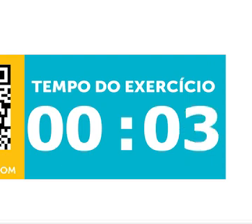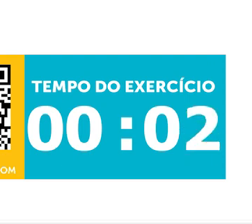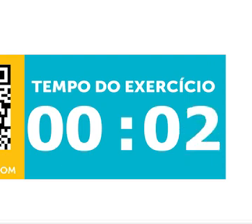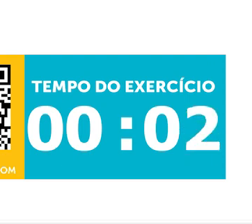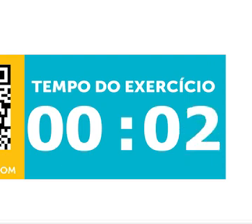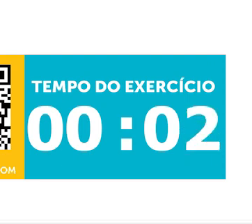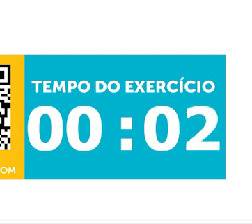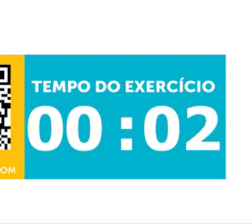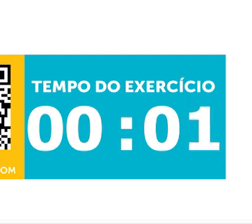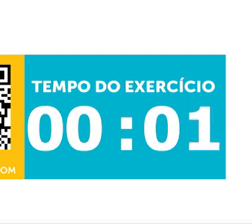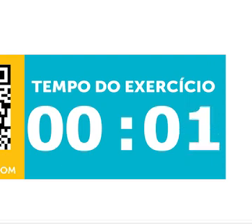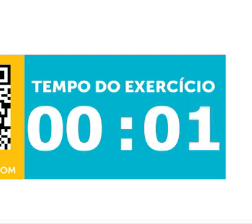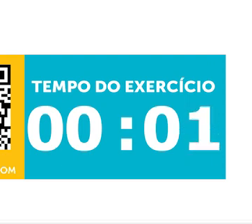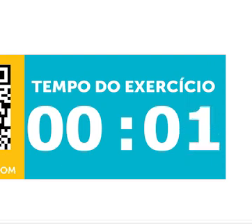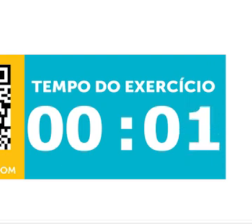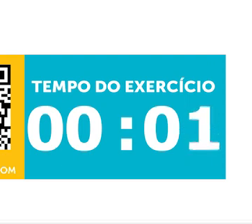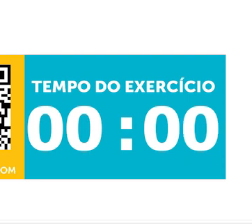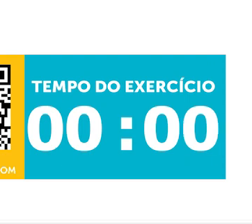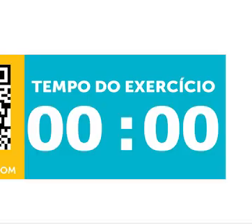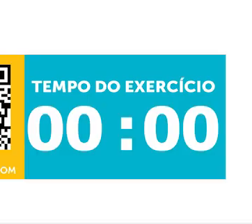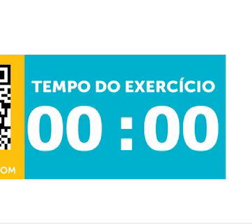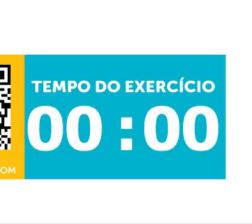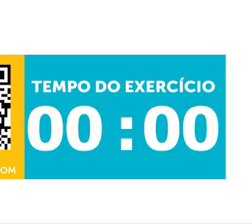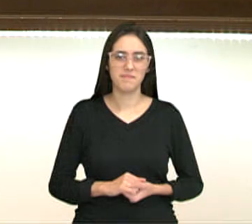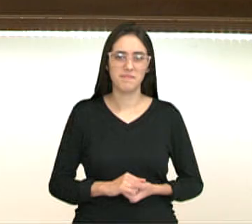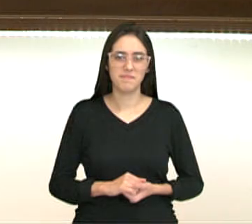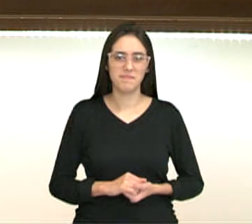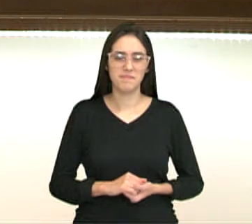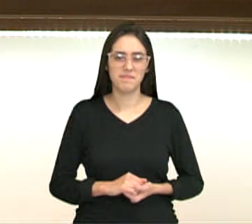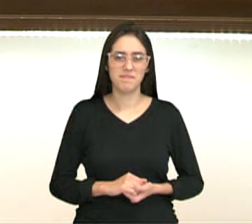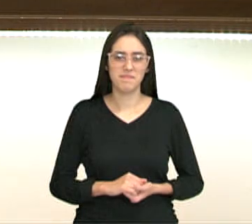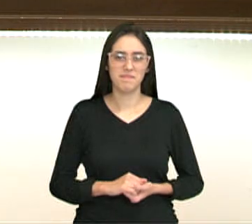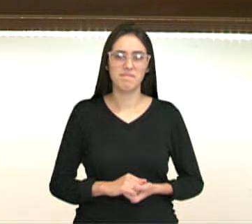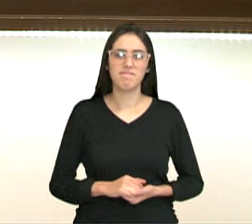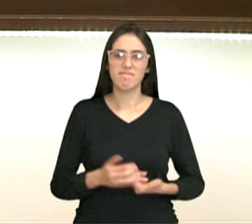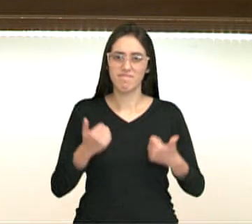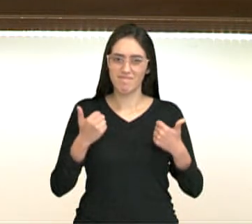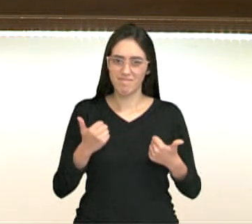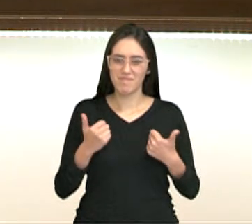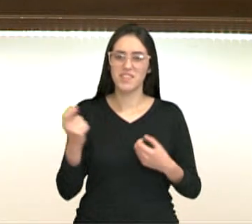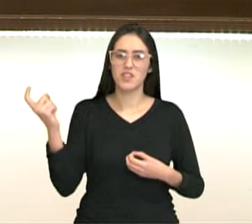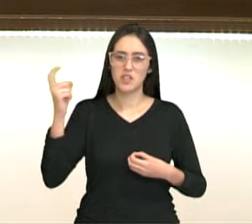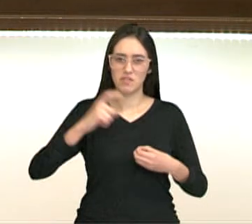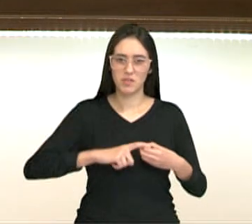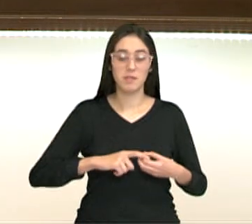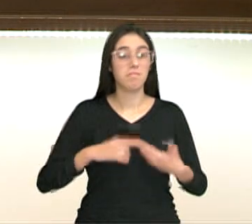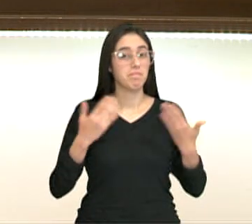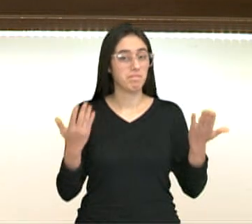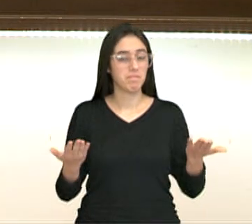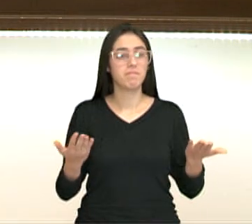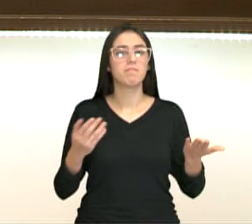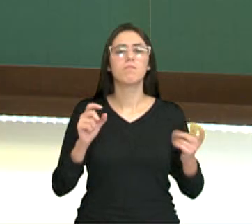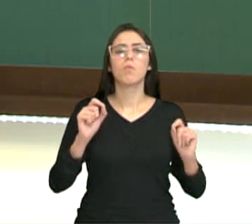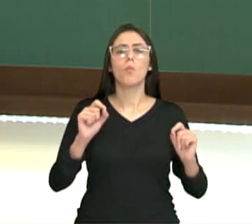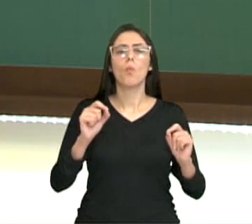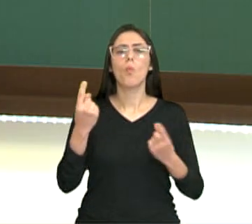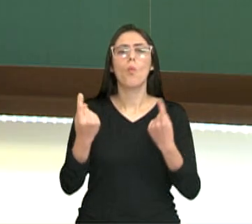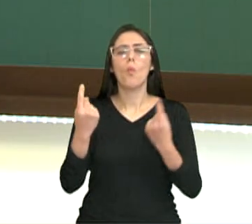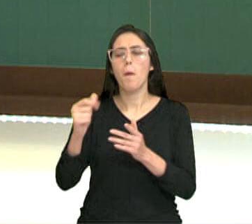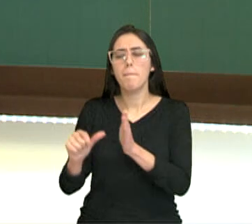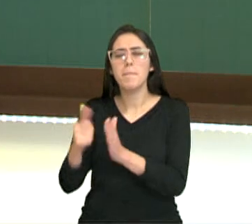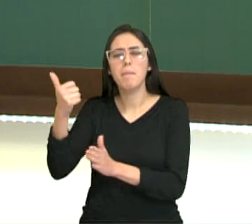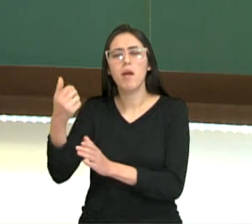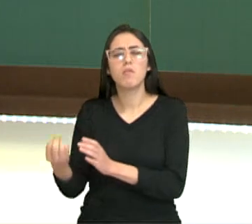Voltamos, pessoal. Então, de qual esporte que derivou o